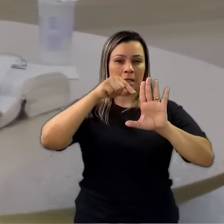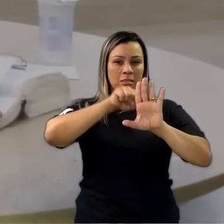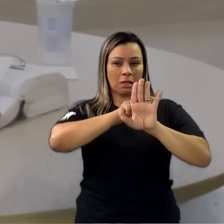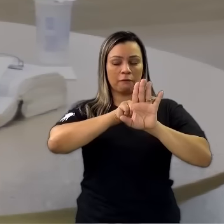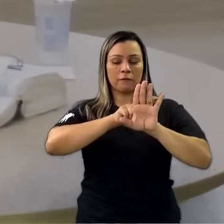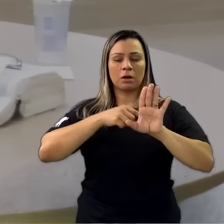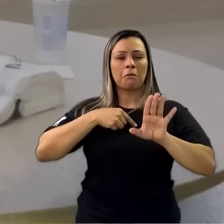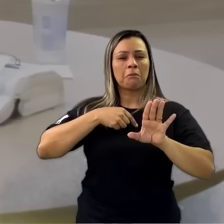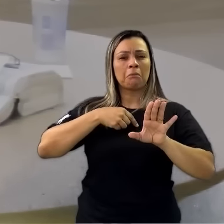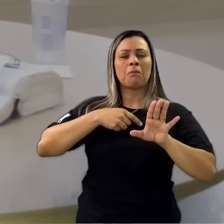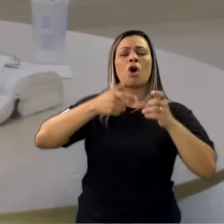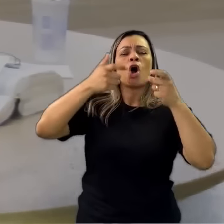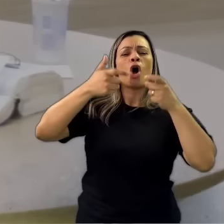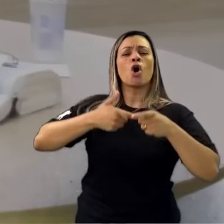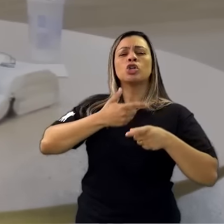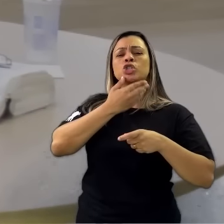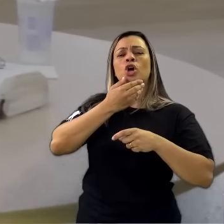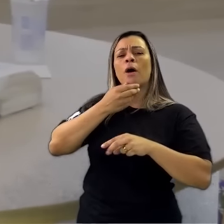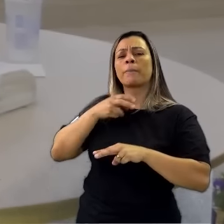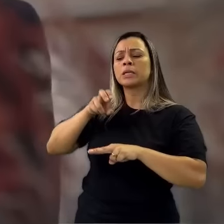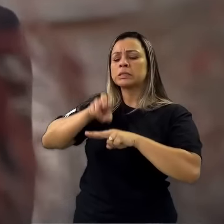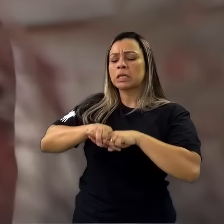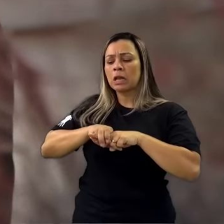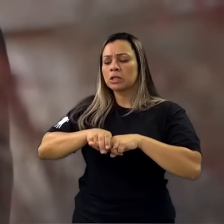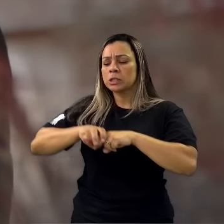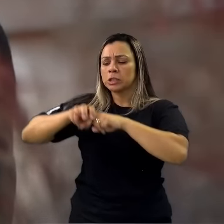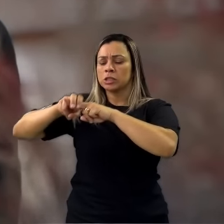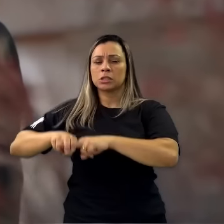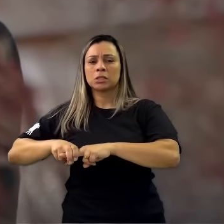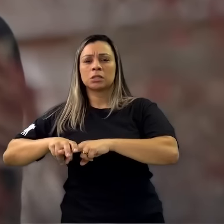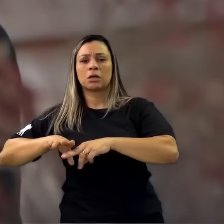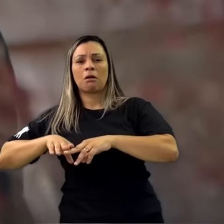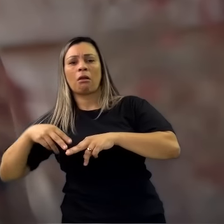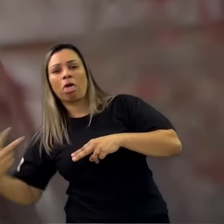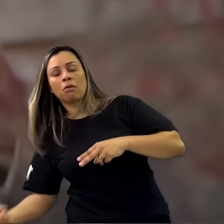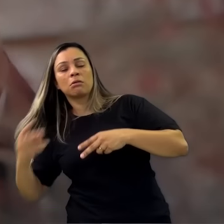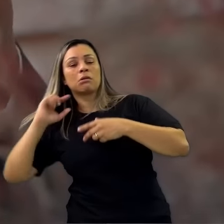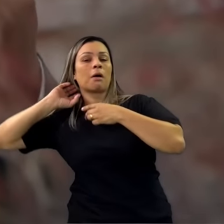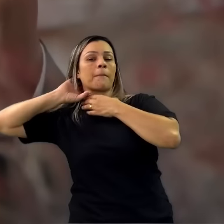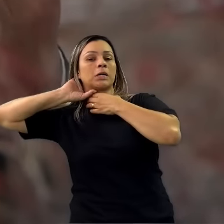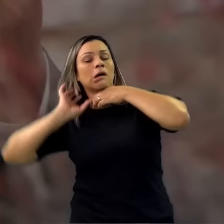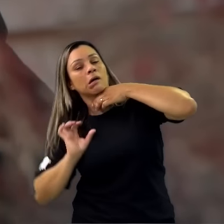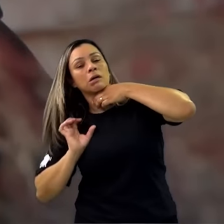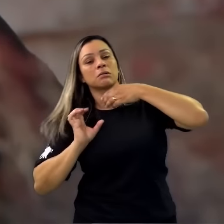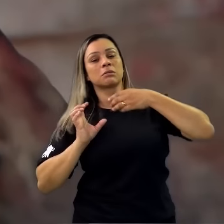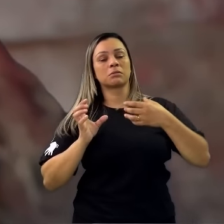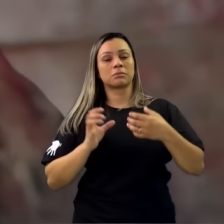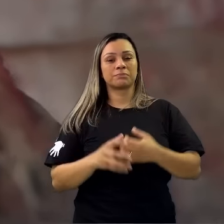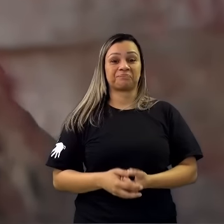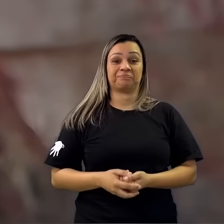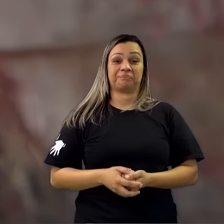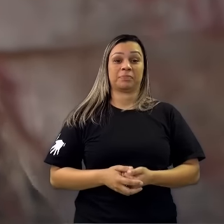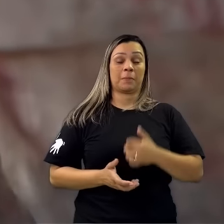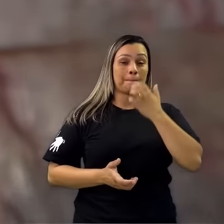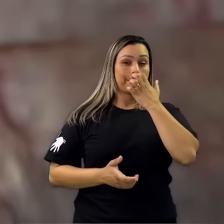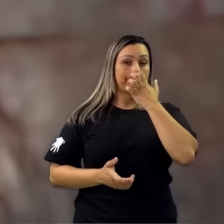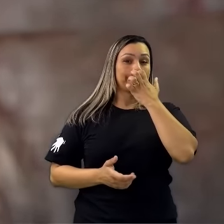e disse assim mas cadê ele foi embora não caiu quebrou o pescoço tá agonizando e vai morrer irmão que graça segura glória